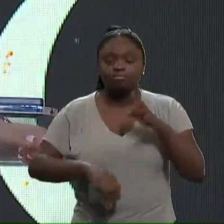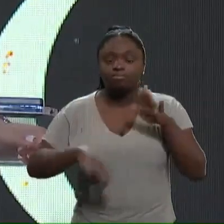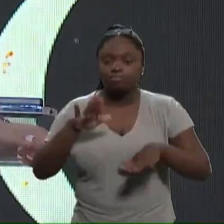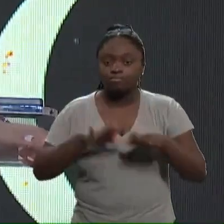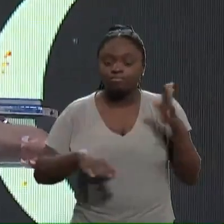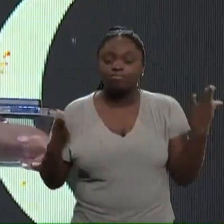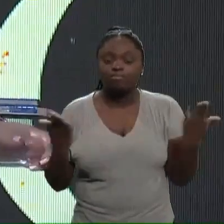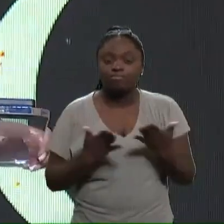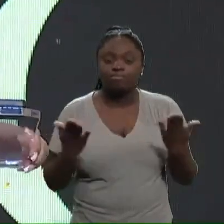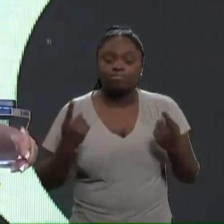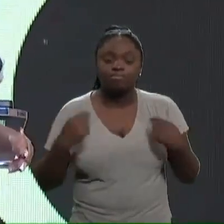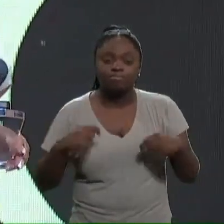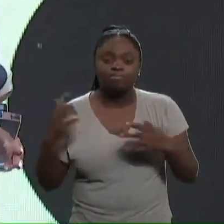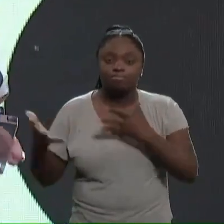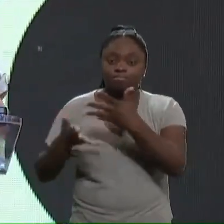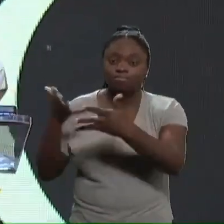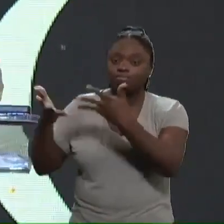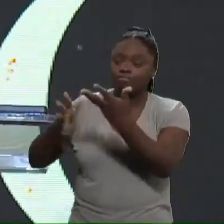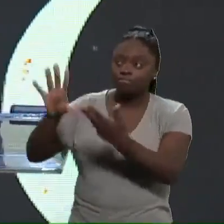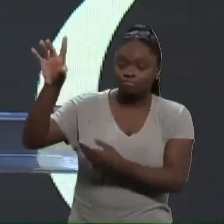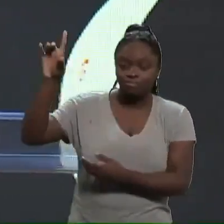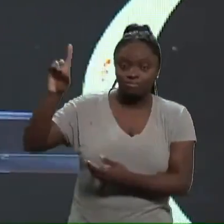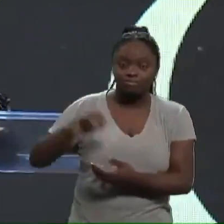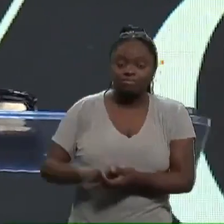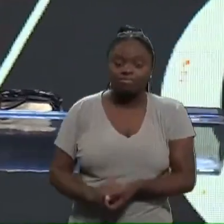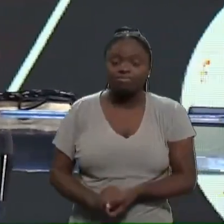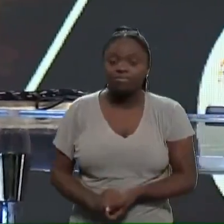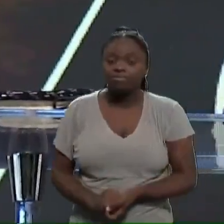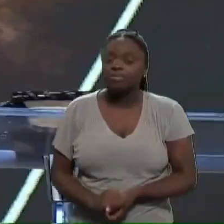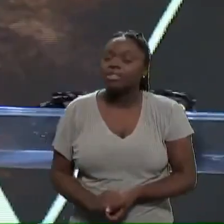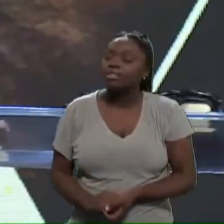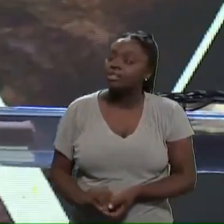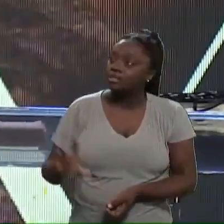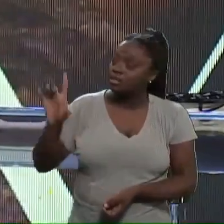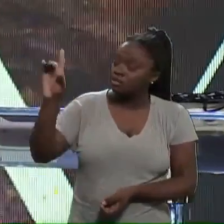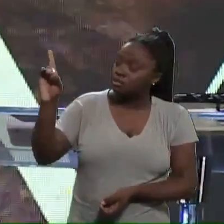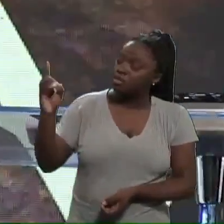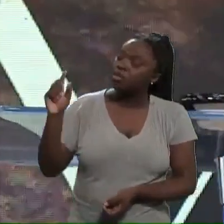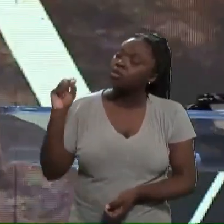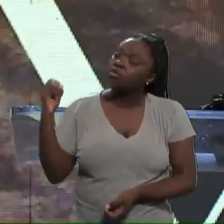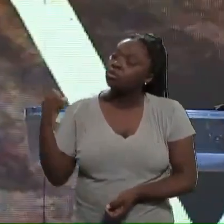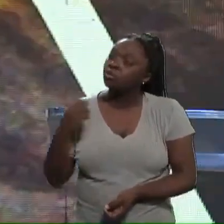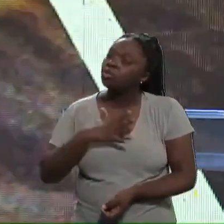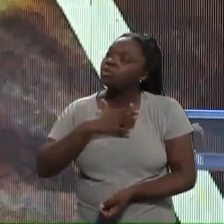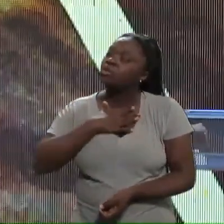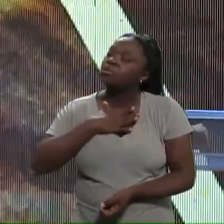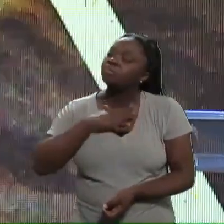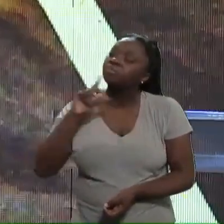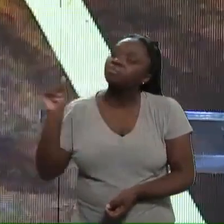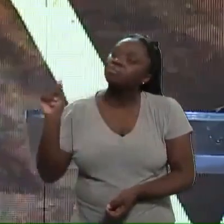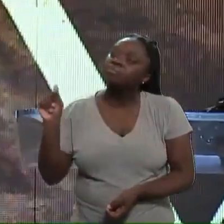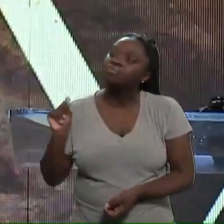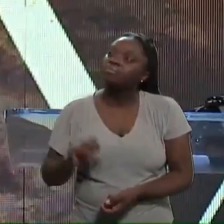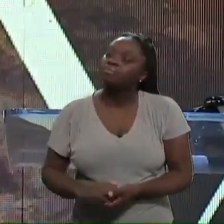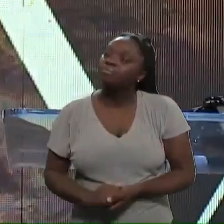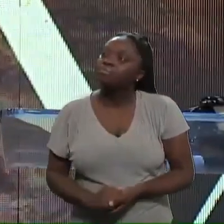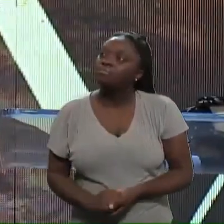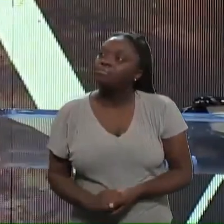Talvez hoje você precise falar para Deus: Deus, o que é o novo para mim?